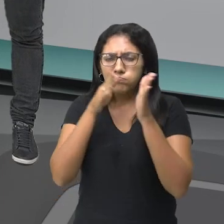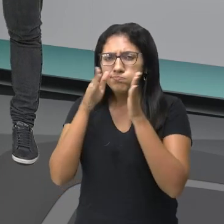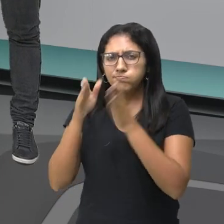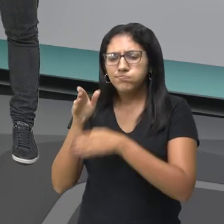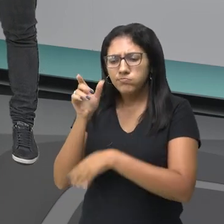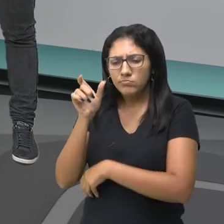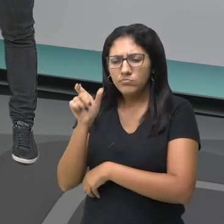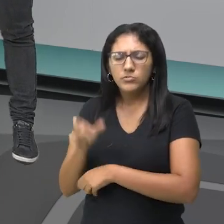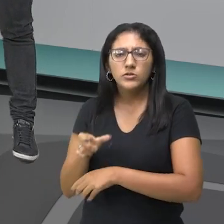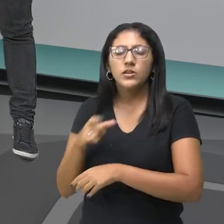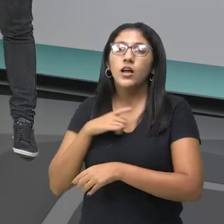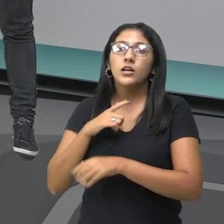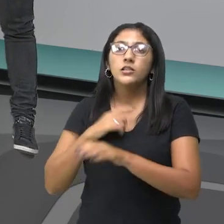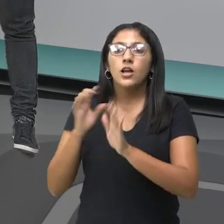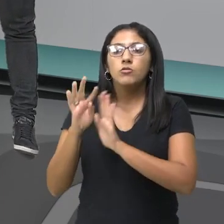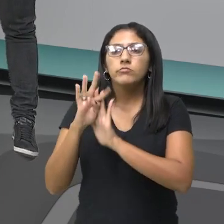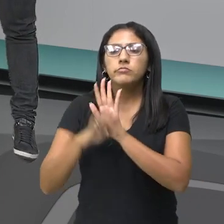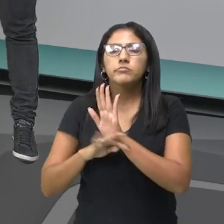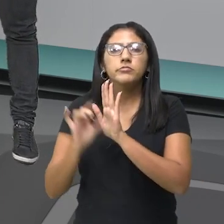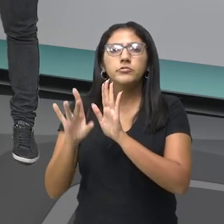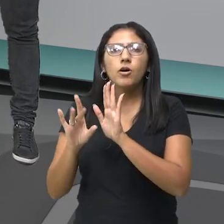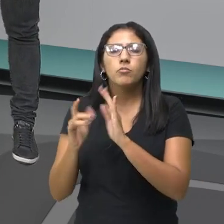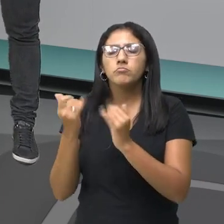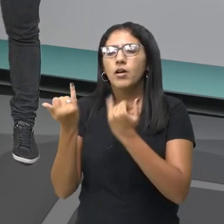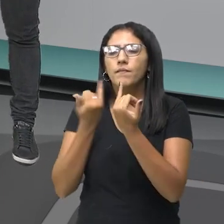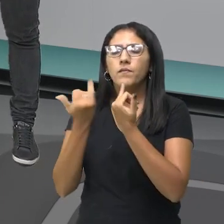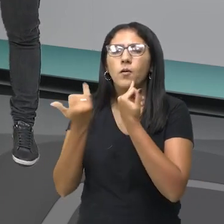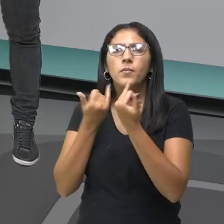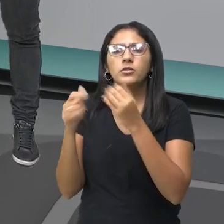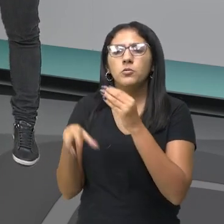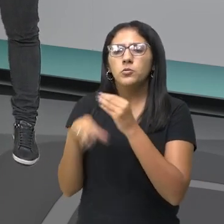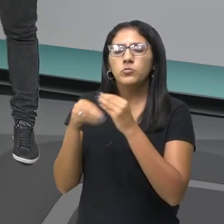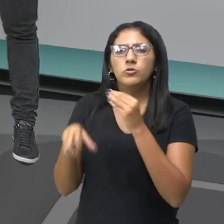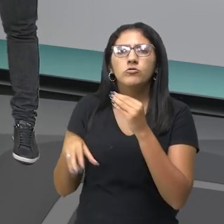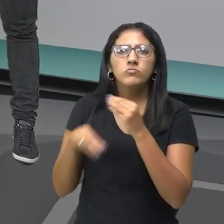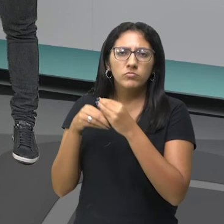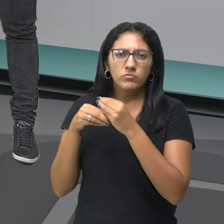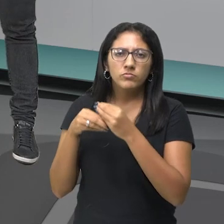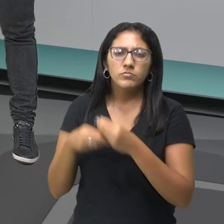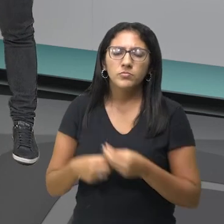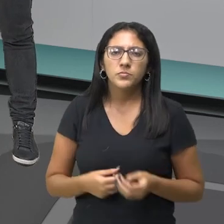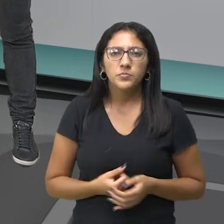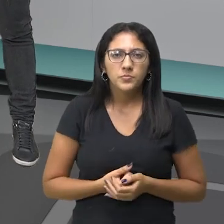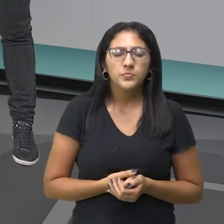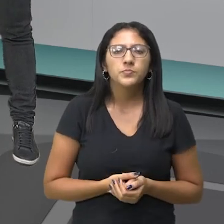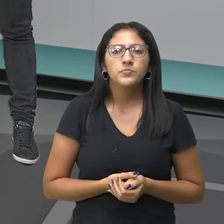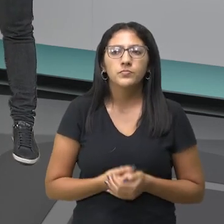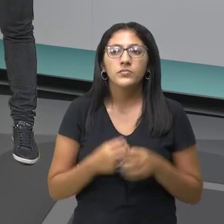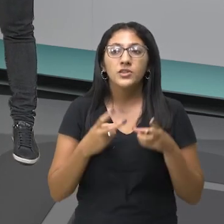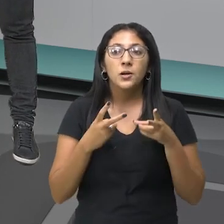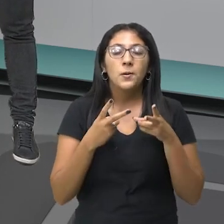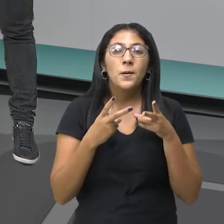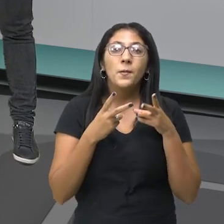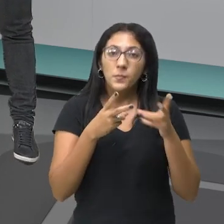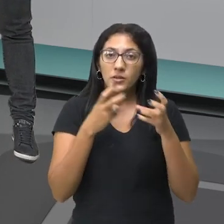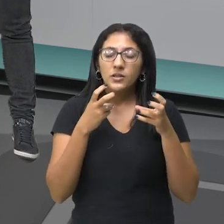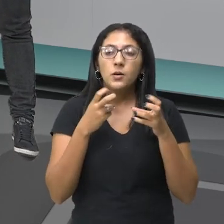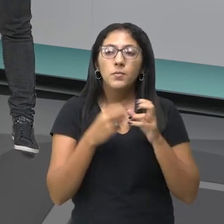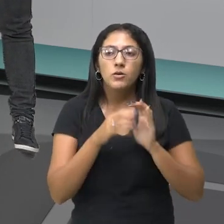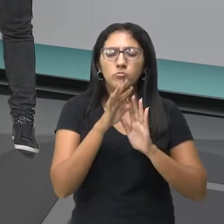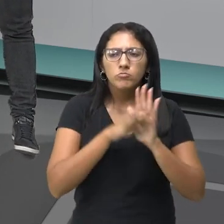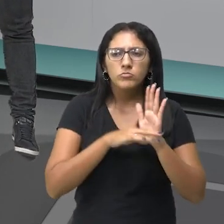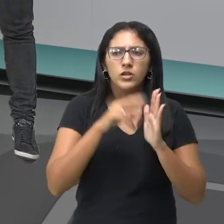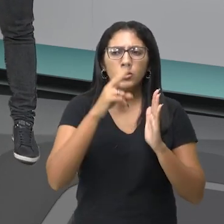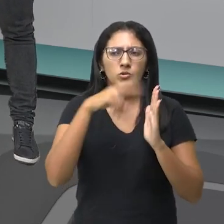certo? Eu tive hipertextos, informações complementares ao meu texto principal. Então, você percebeu que a leitura do hipertexto é uma